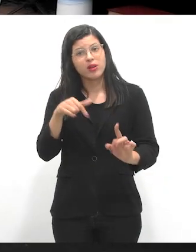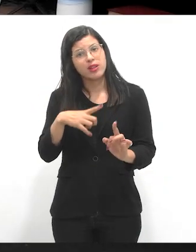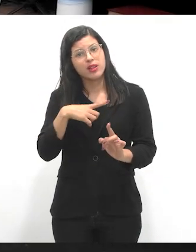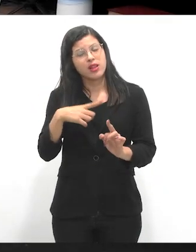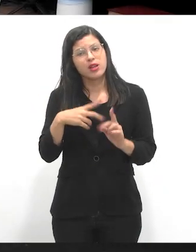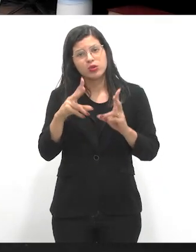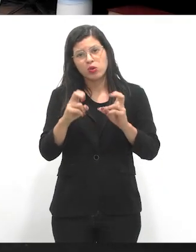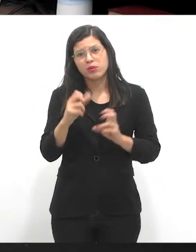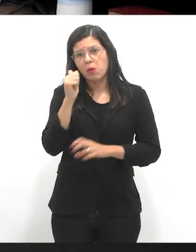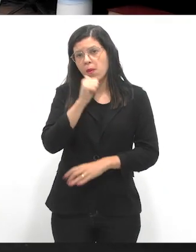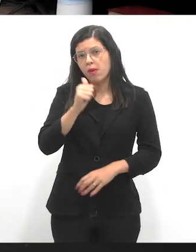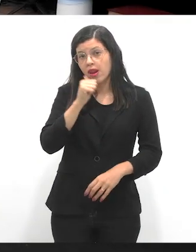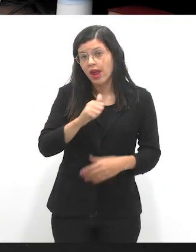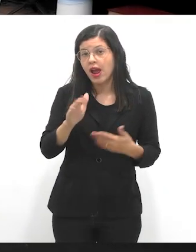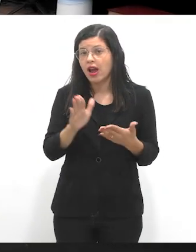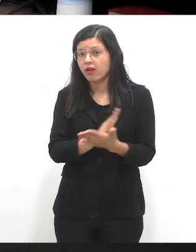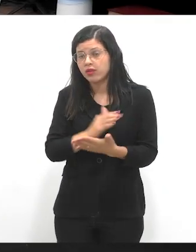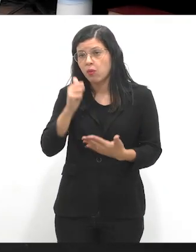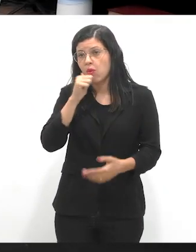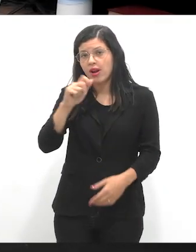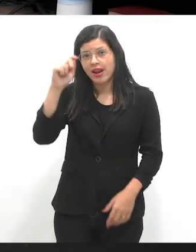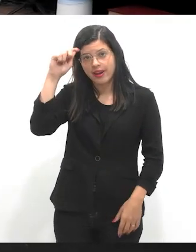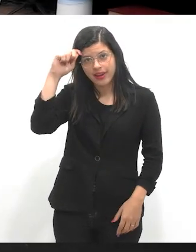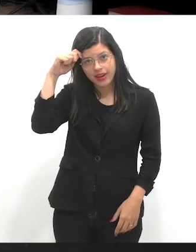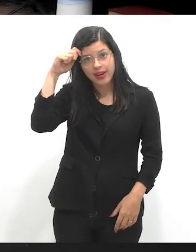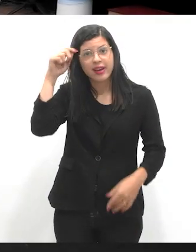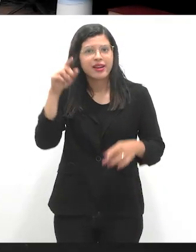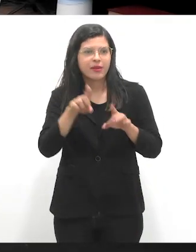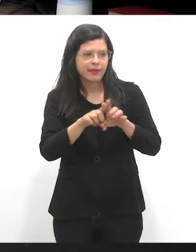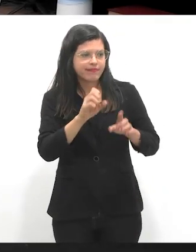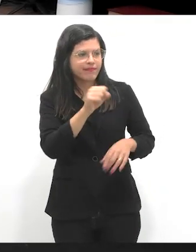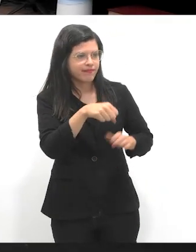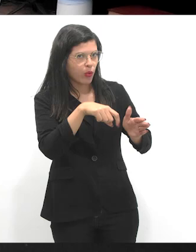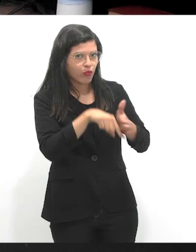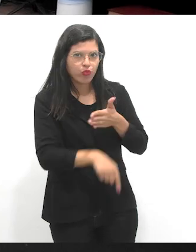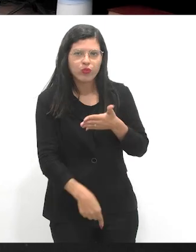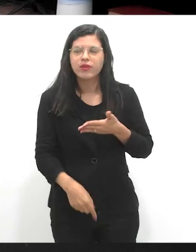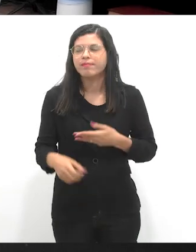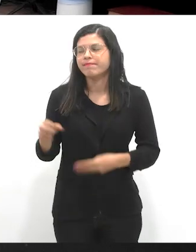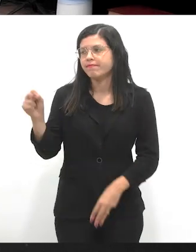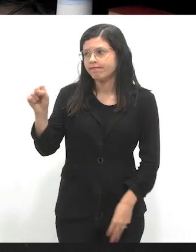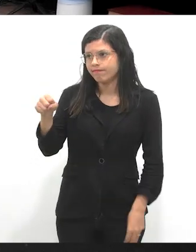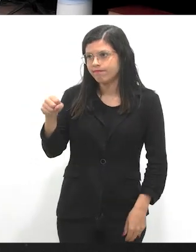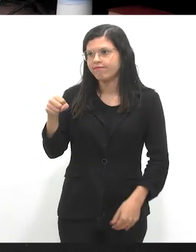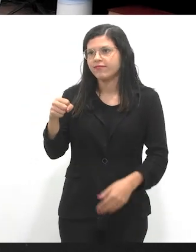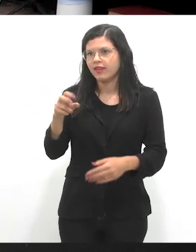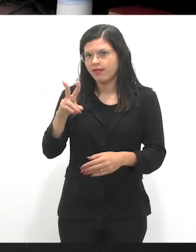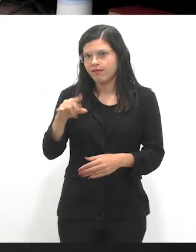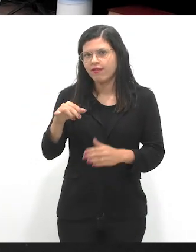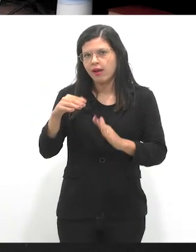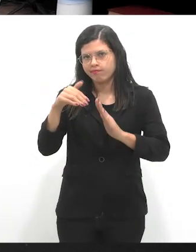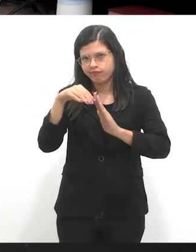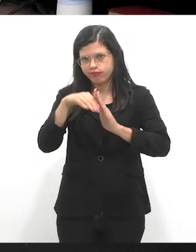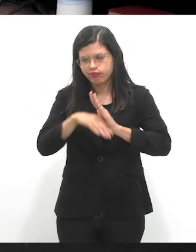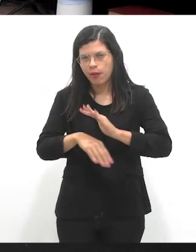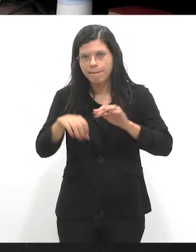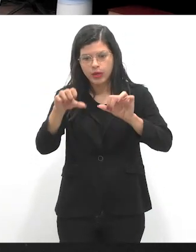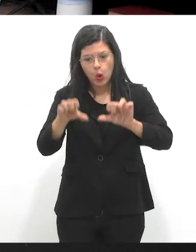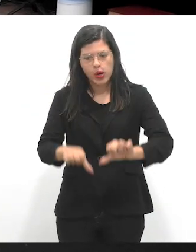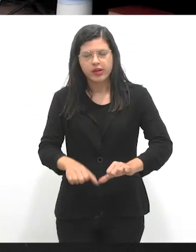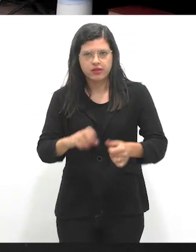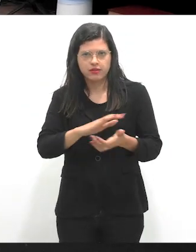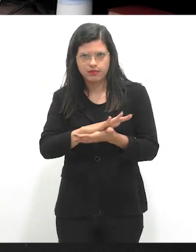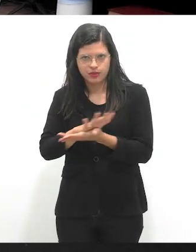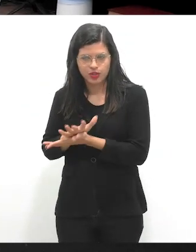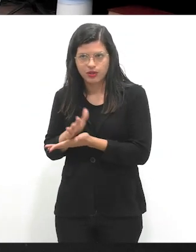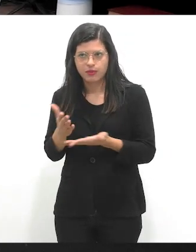tem a questão de ser mulher, às vezes tem a questão de ser uma mulher negra, Sim. que também é uma questão... E aí aprofunda... Vai aprofundando as discriminações. E